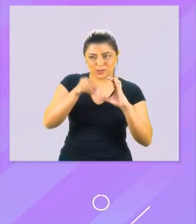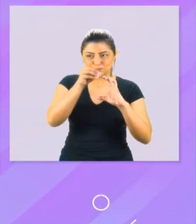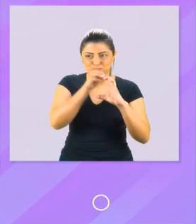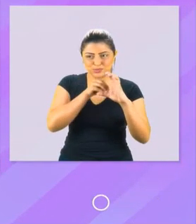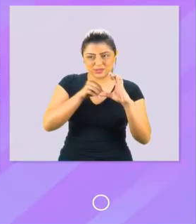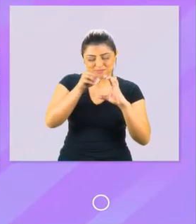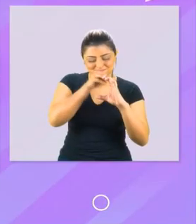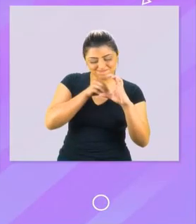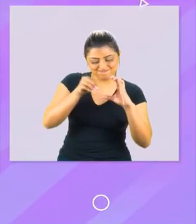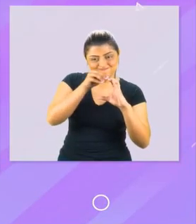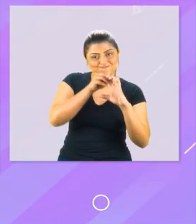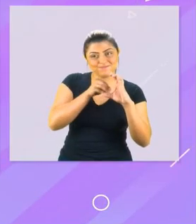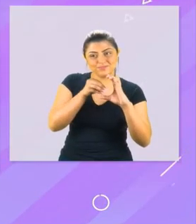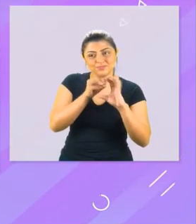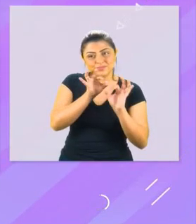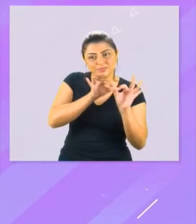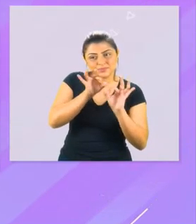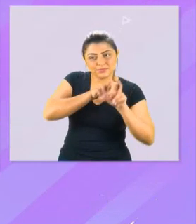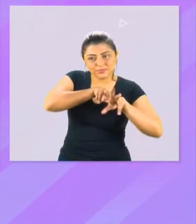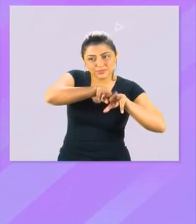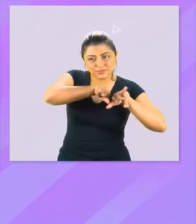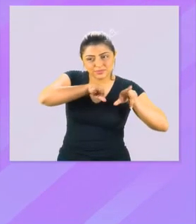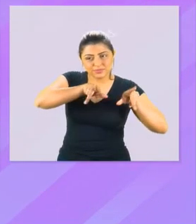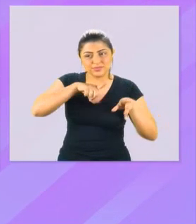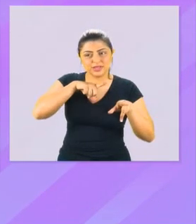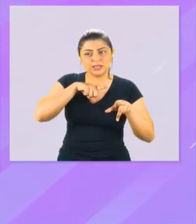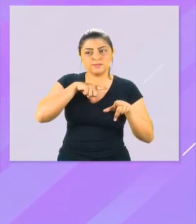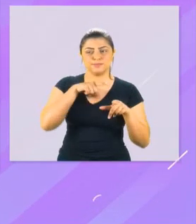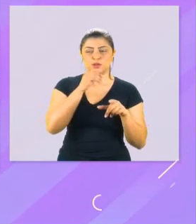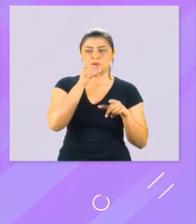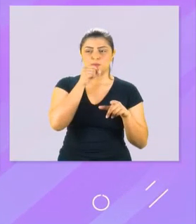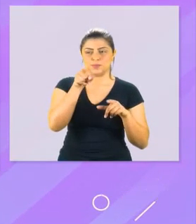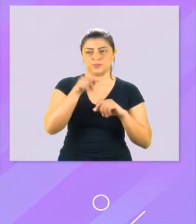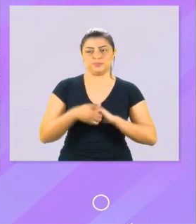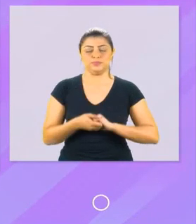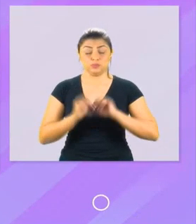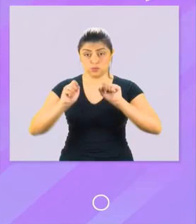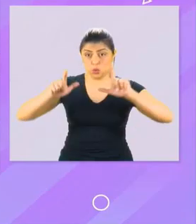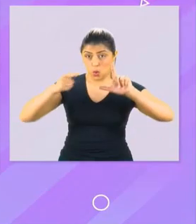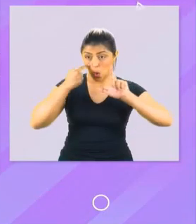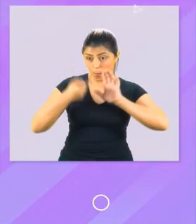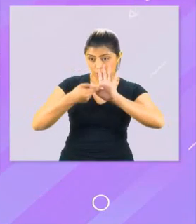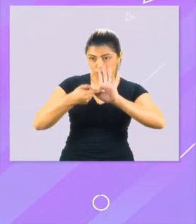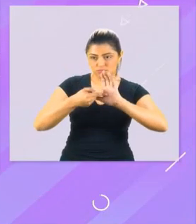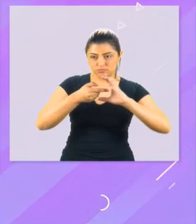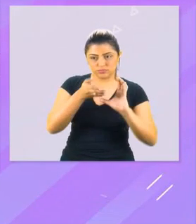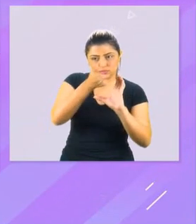são provenientes, então, da remoção dos triacilgliceróis da VLDL. Então, ela vai ter